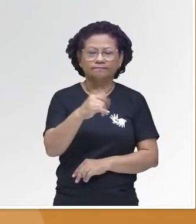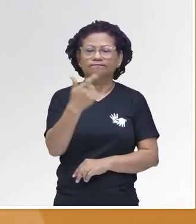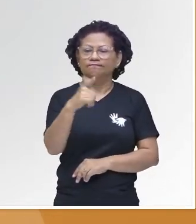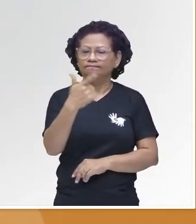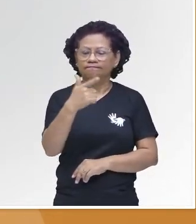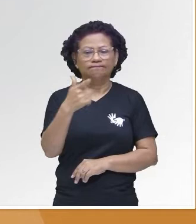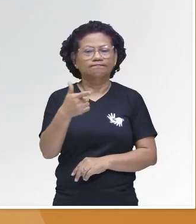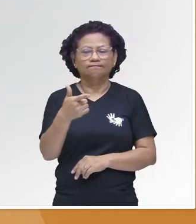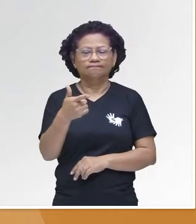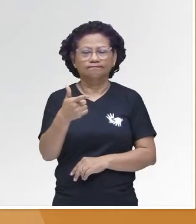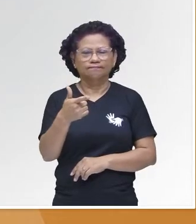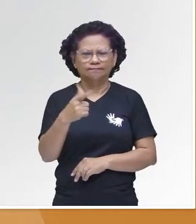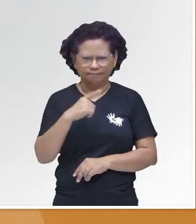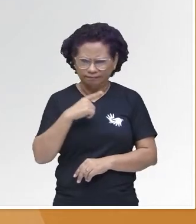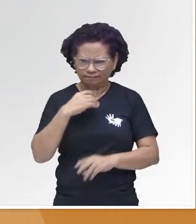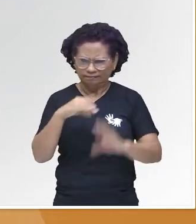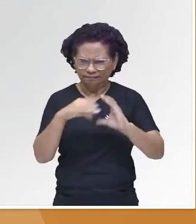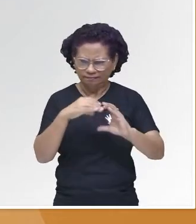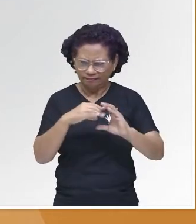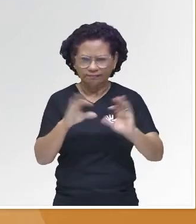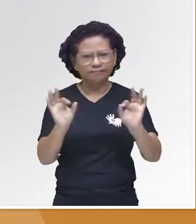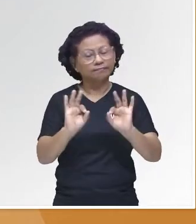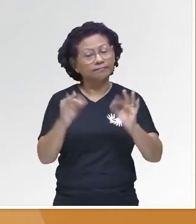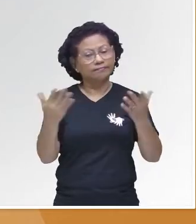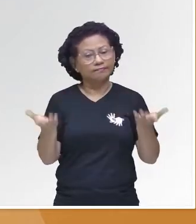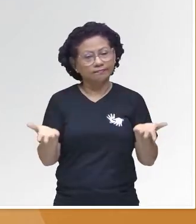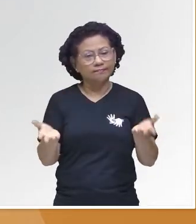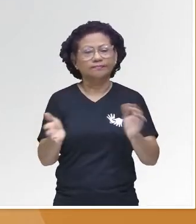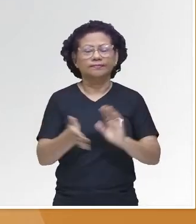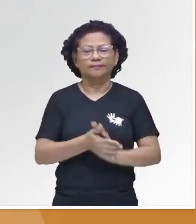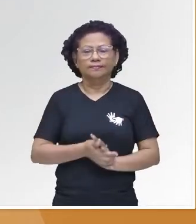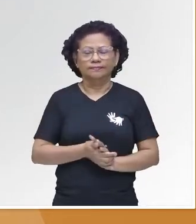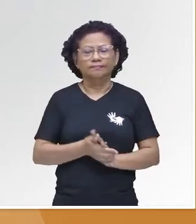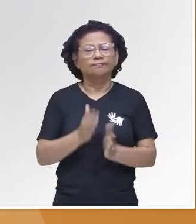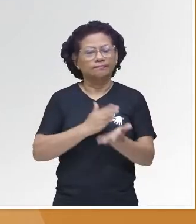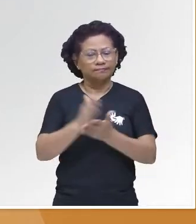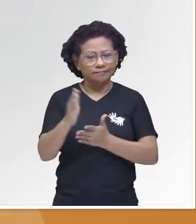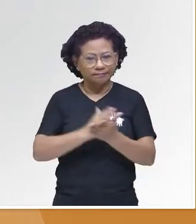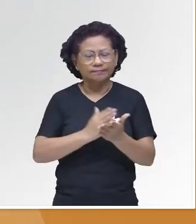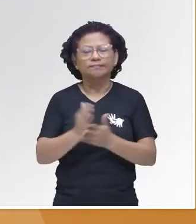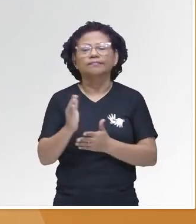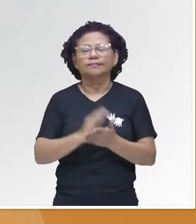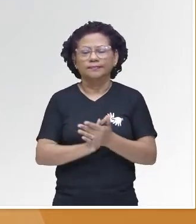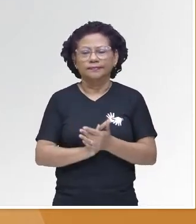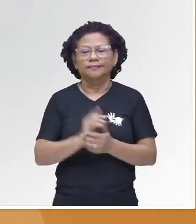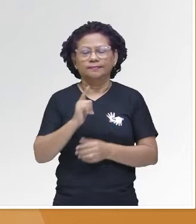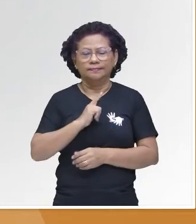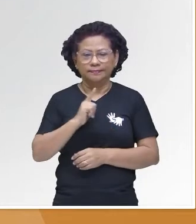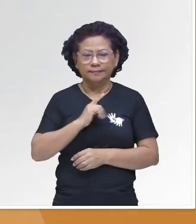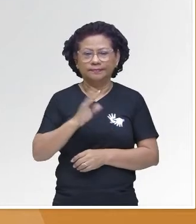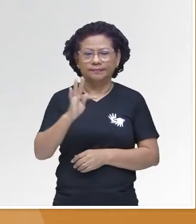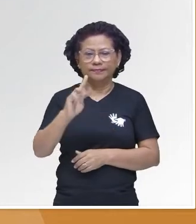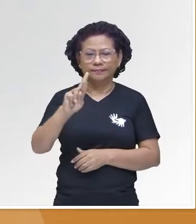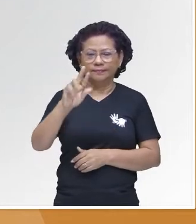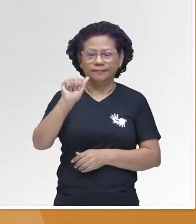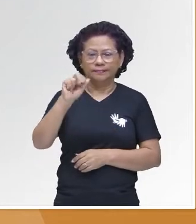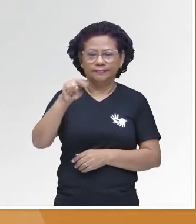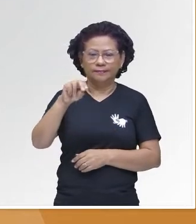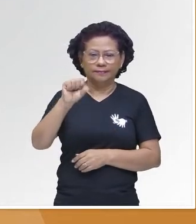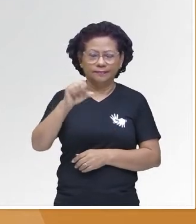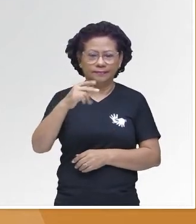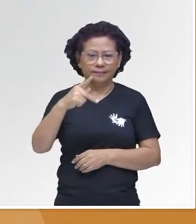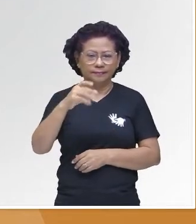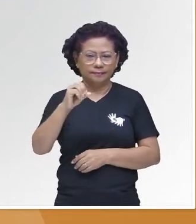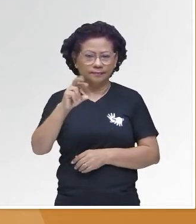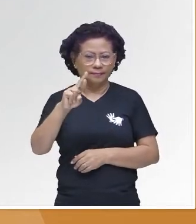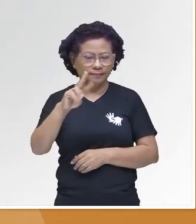tá? Sistemas de transporte, muitas vezes sem energia elétrica, né, nas grandes cidades, fica caótico, porque as